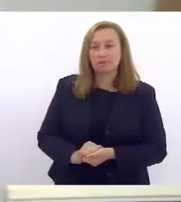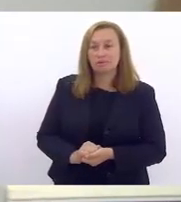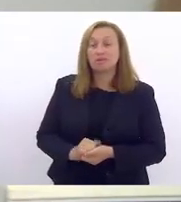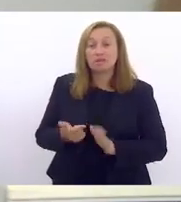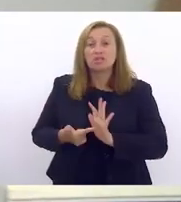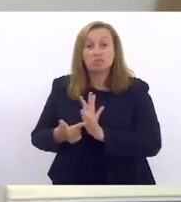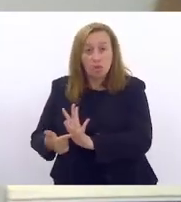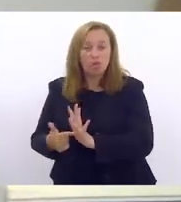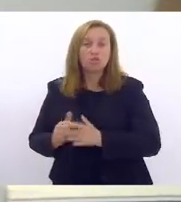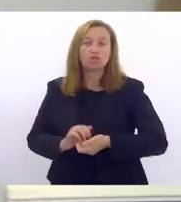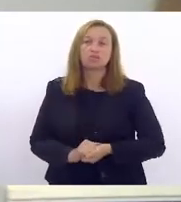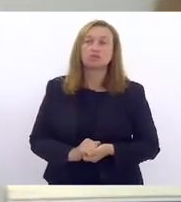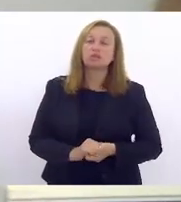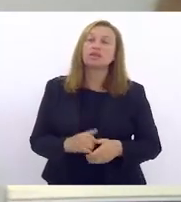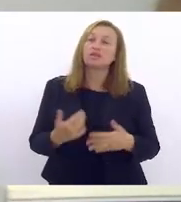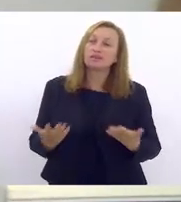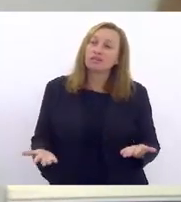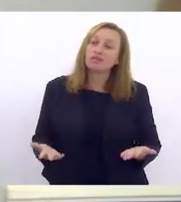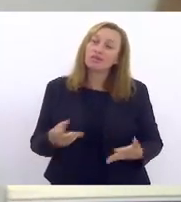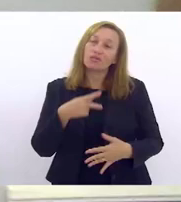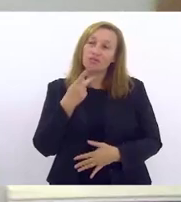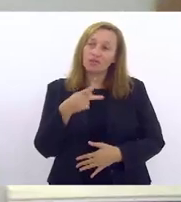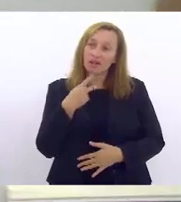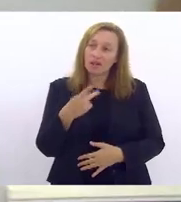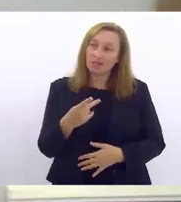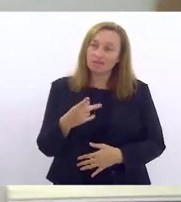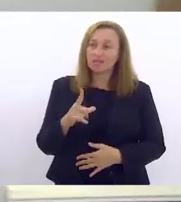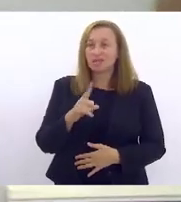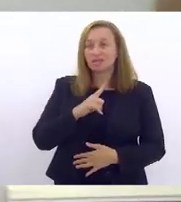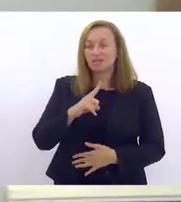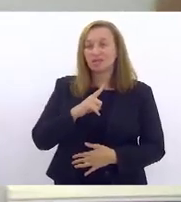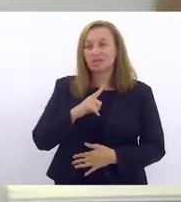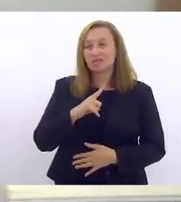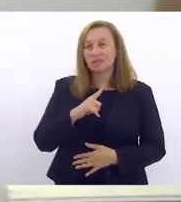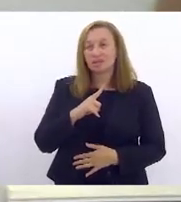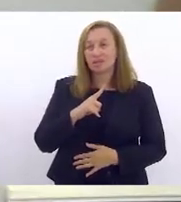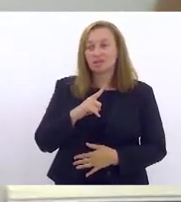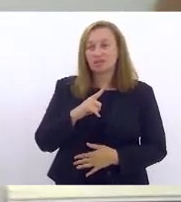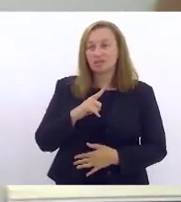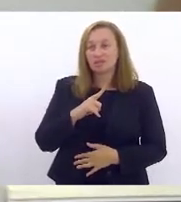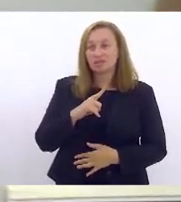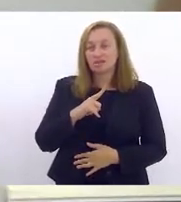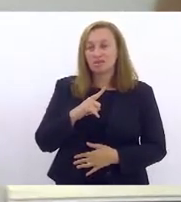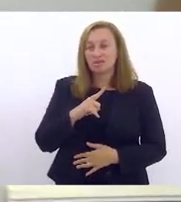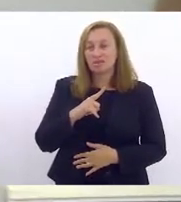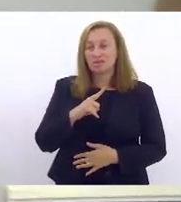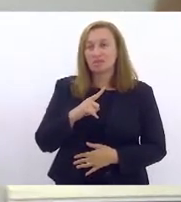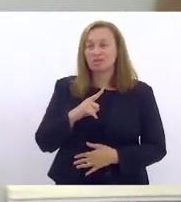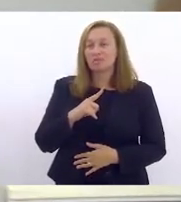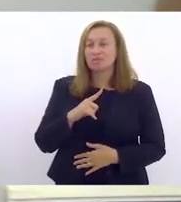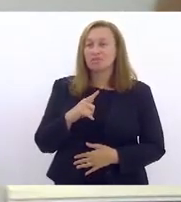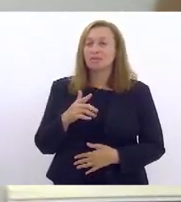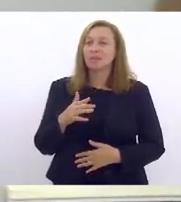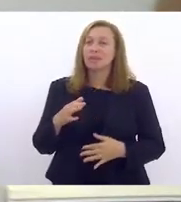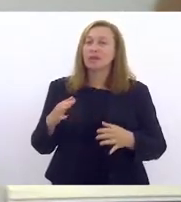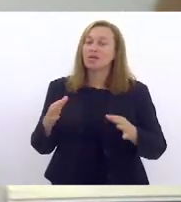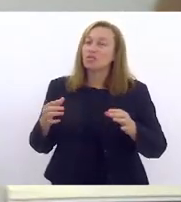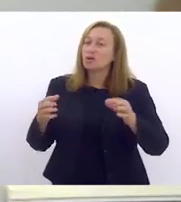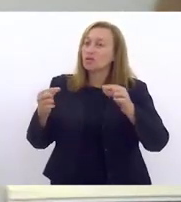como mulher. E aí eu digo que existe um sinergismo, uma conjunção astral que